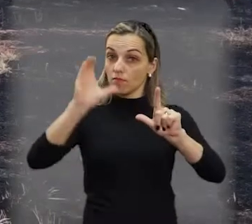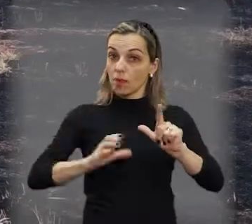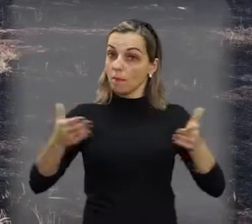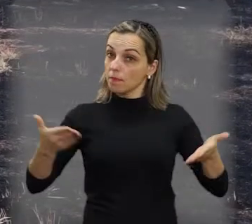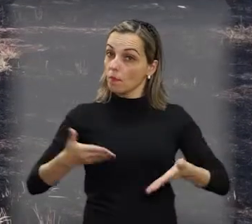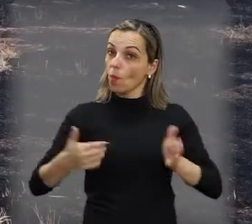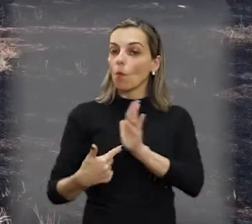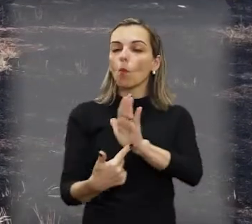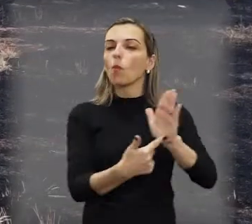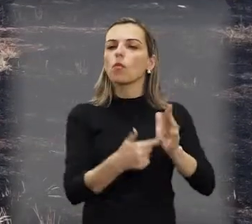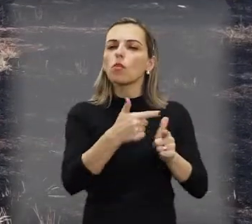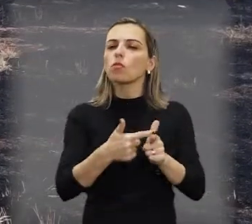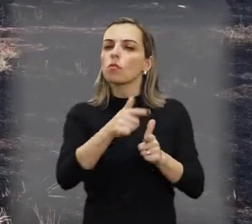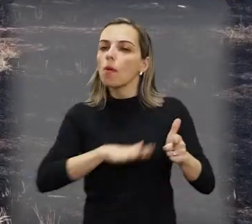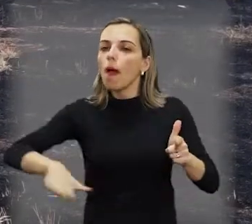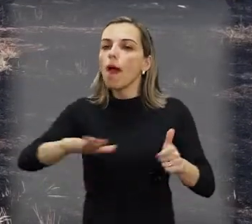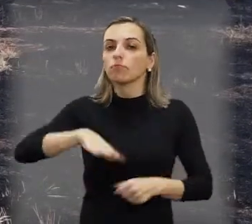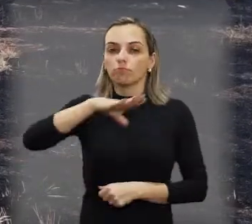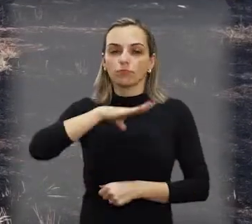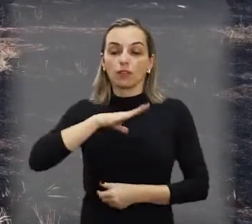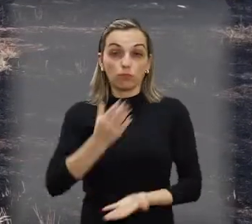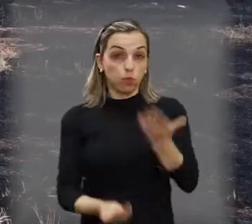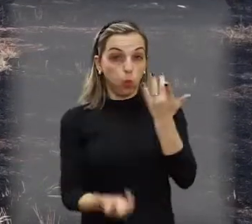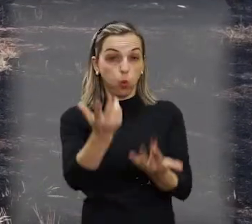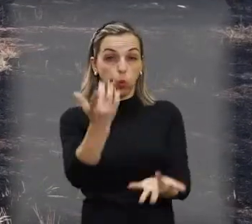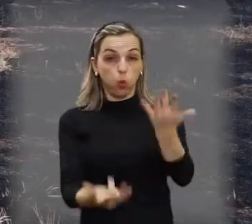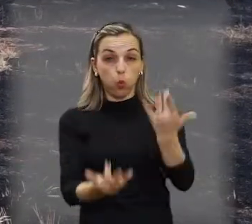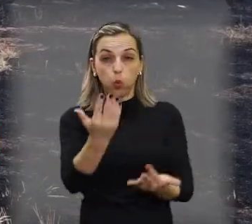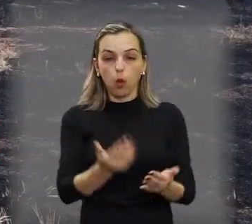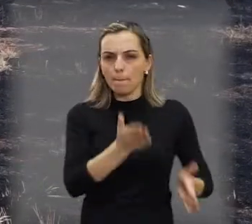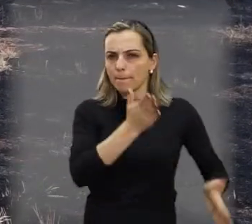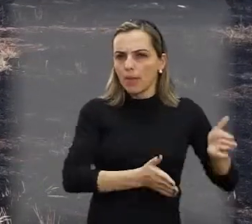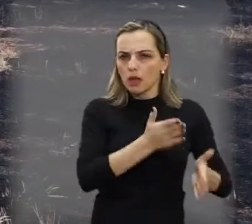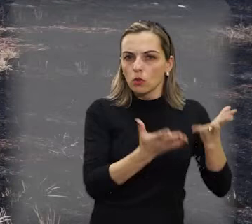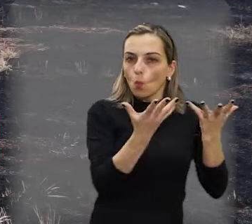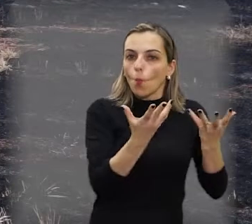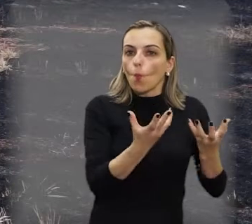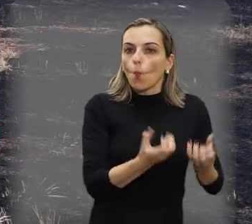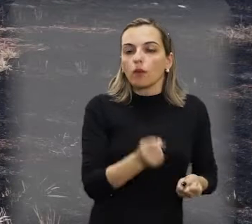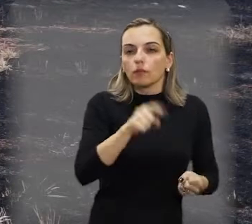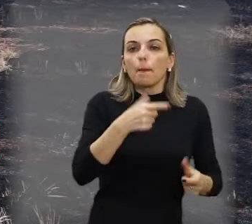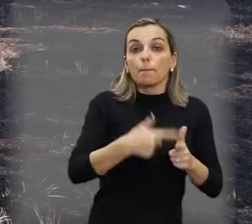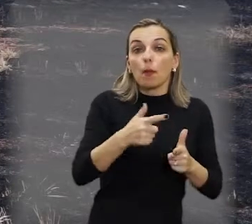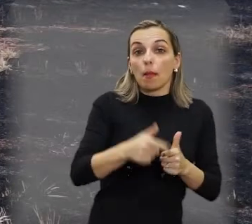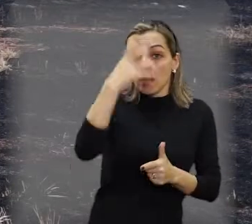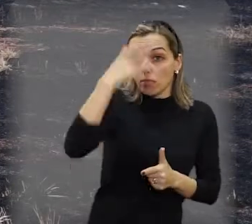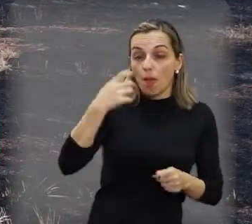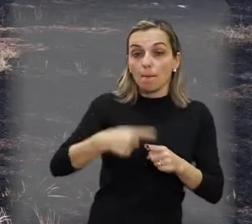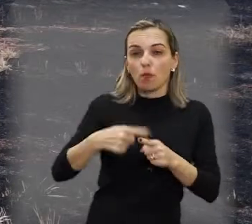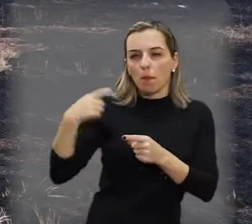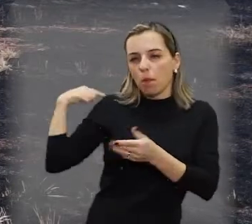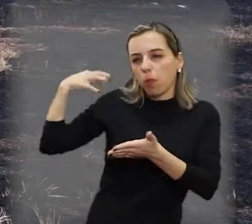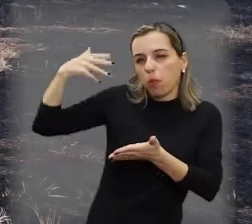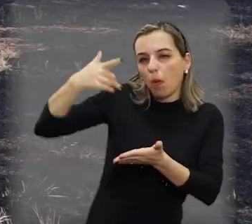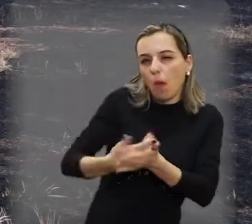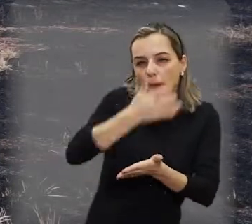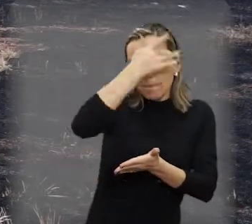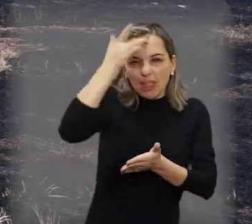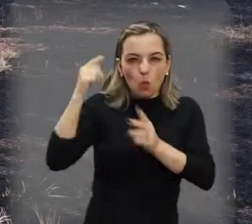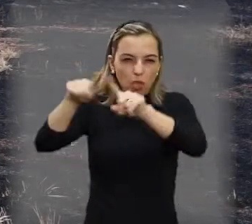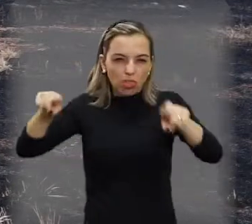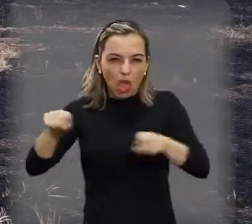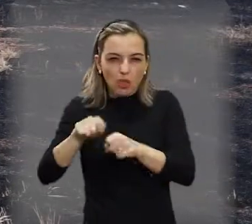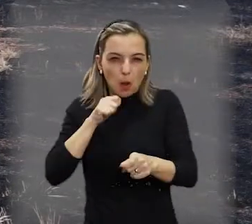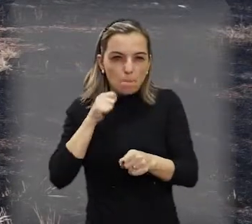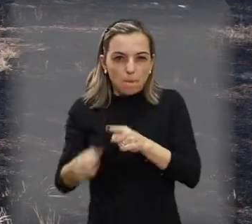O nosso ambiente de hoje vai falar sobre as queimadas urbanas. É um problema muito sério na época da estiagem. Tem gente que até hoje acredita que colocar